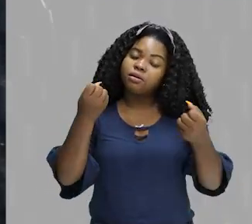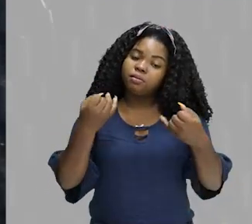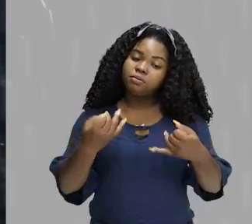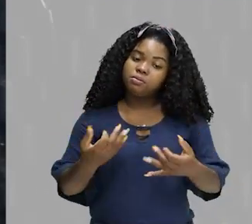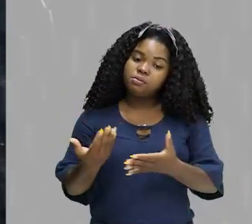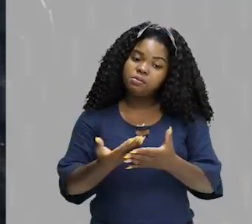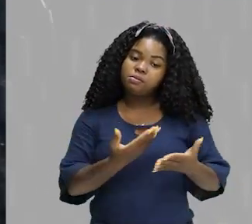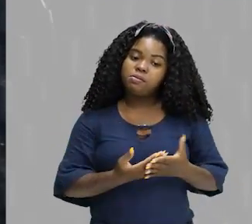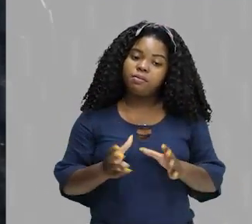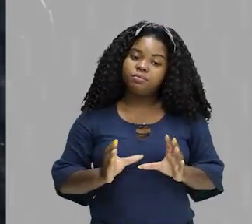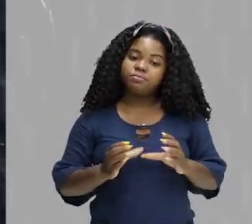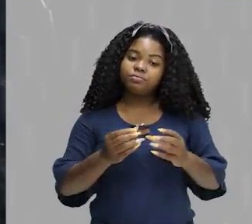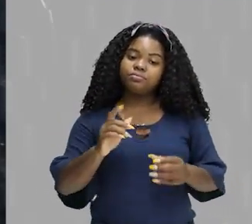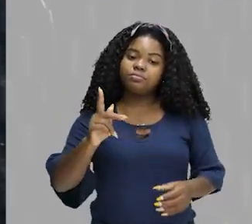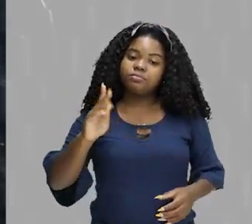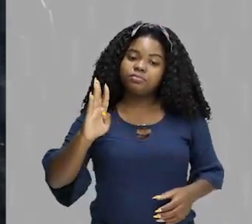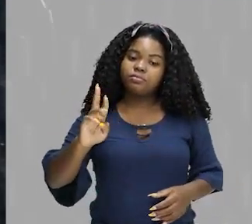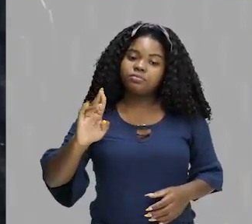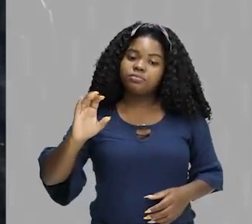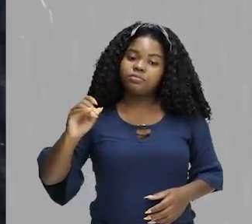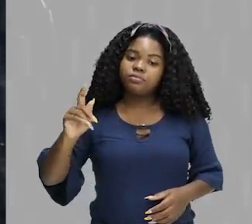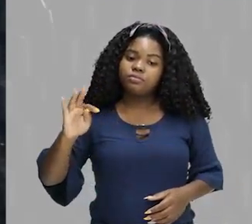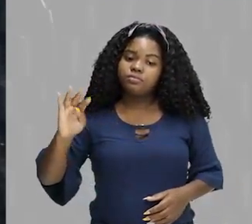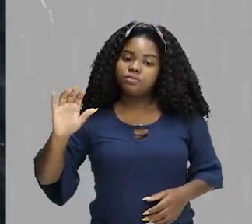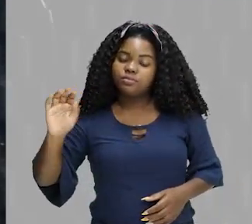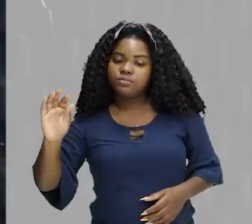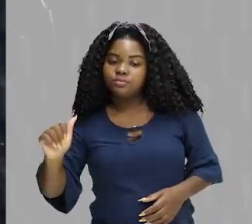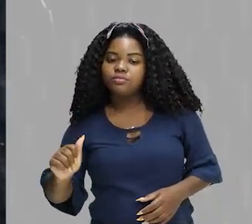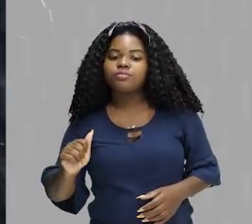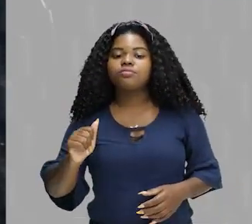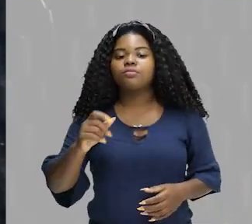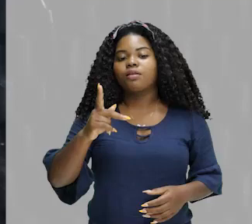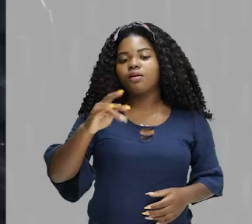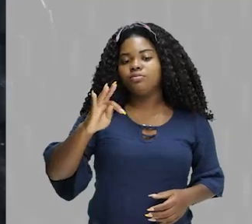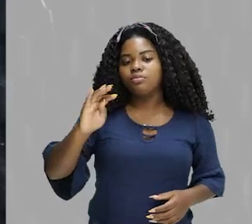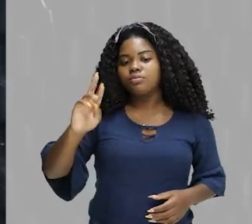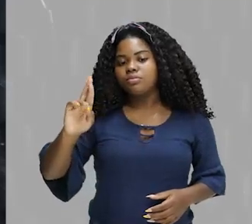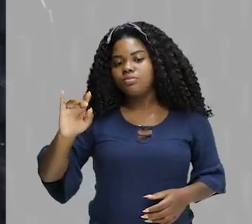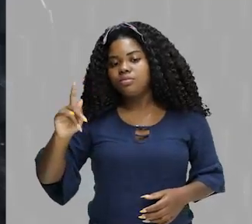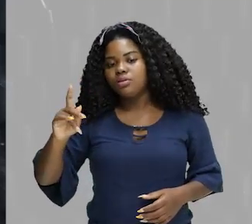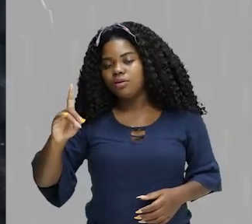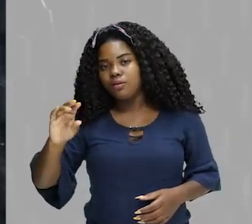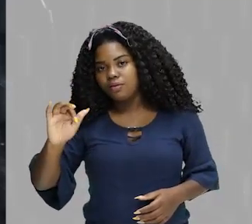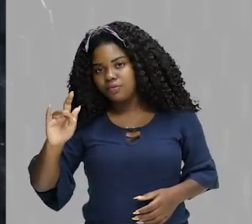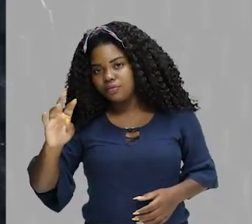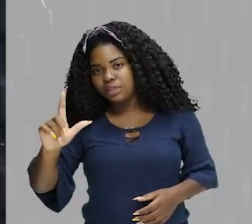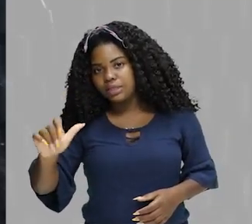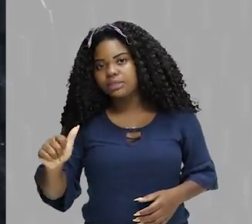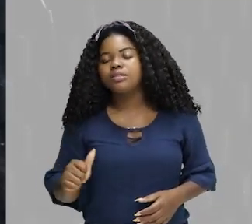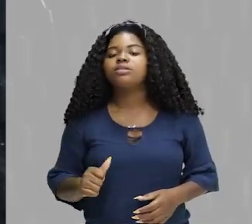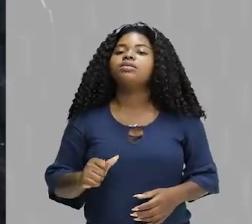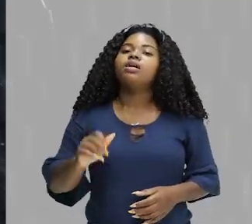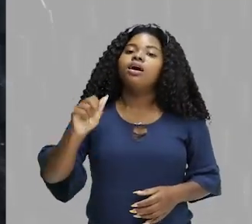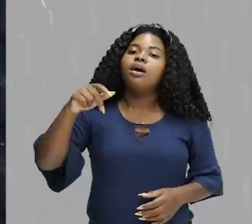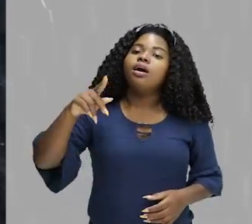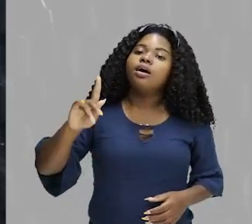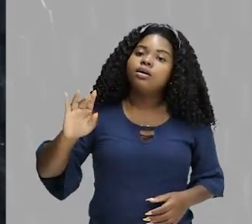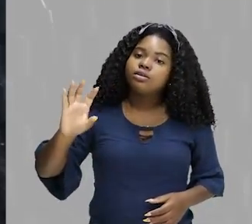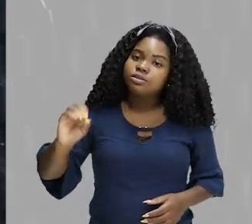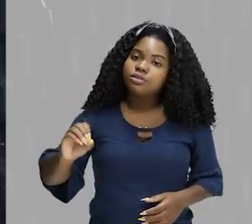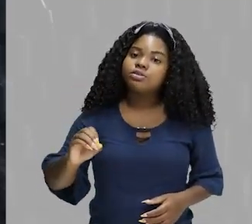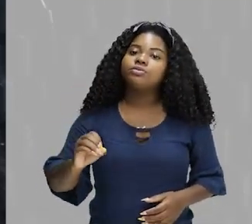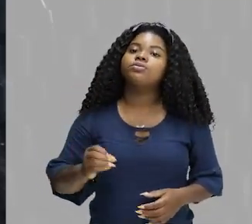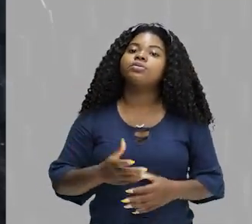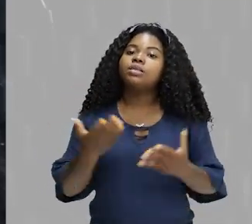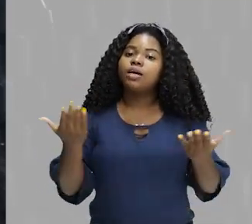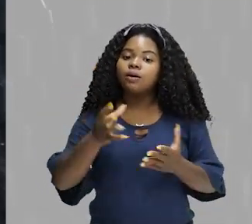né? As briófitas, pteridófitas, gimnospermas e angiospermas. E agora a gente vai pegar todo esse conhecimento,